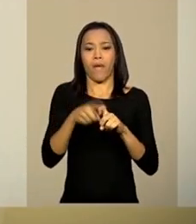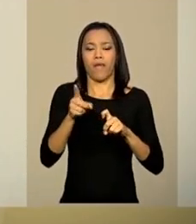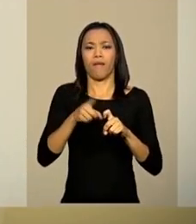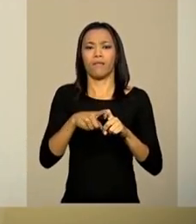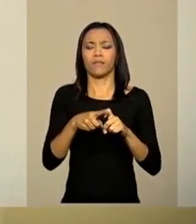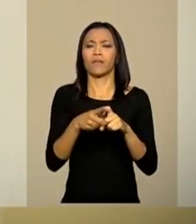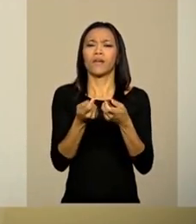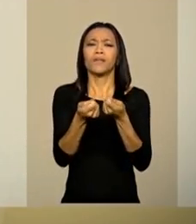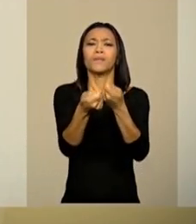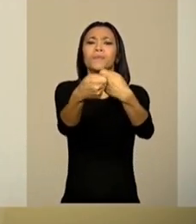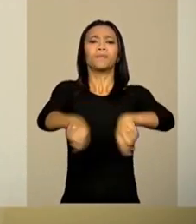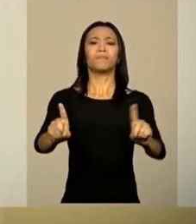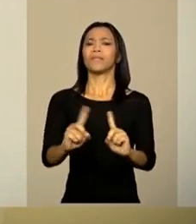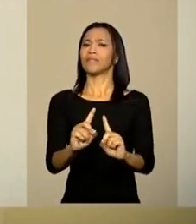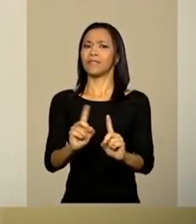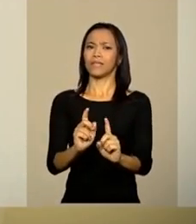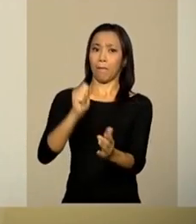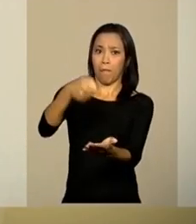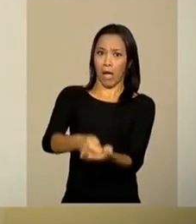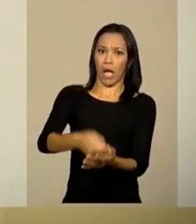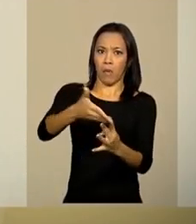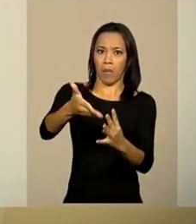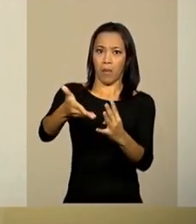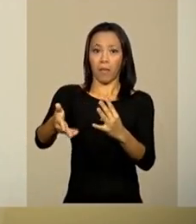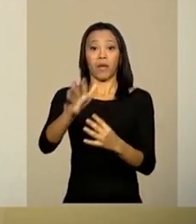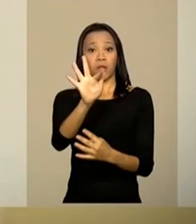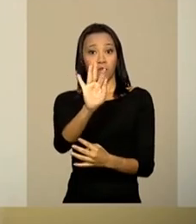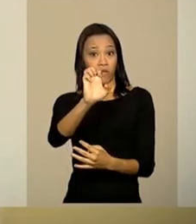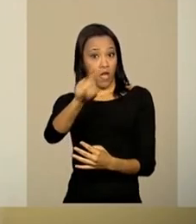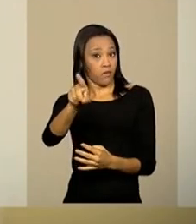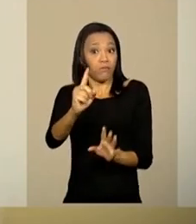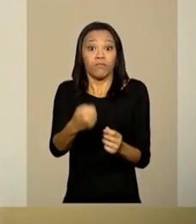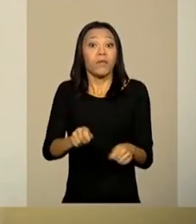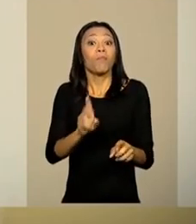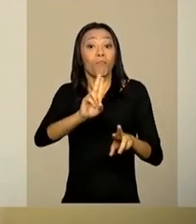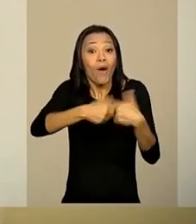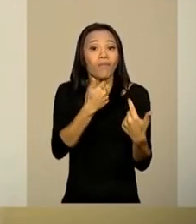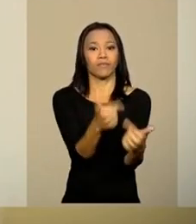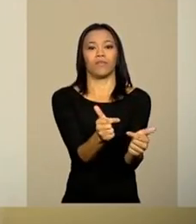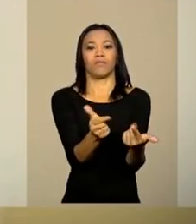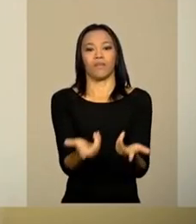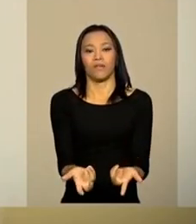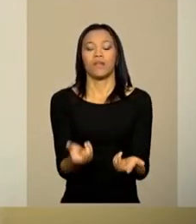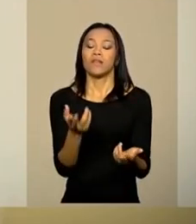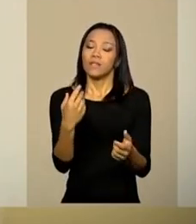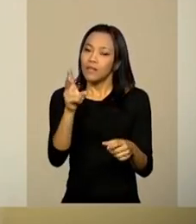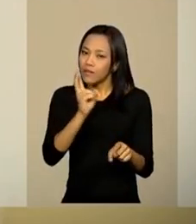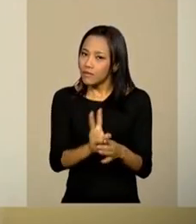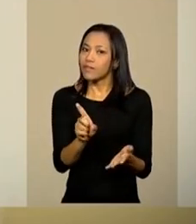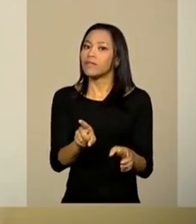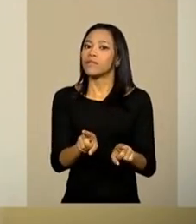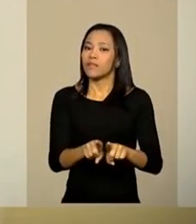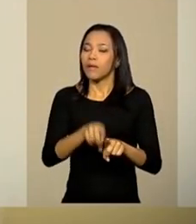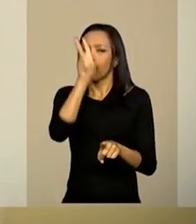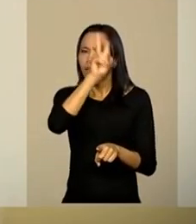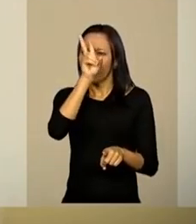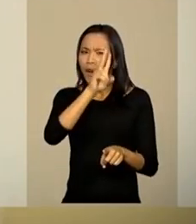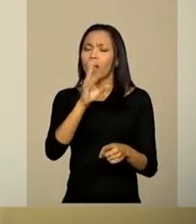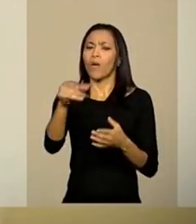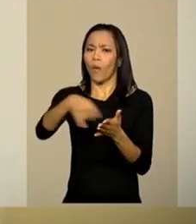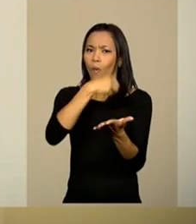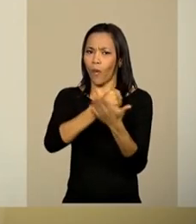desobrigado do pagamento das prestações do FIES. E é preciso lembrar sempre, Max, que para contratar o FIES,